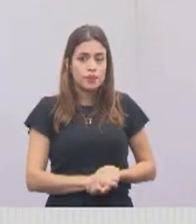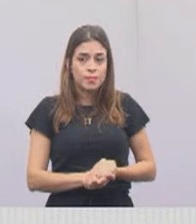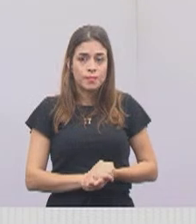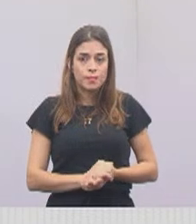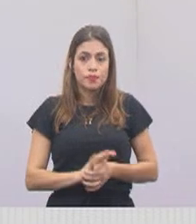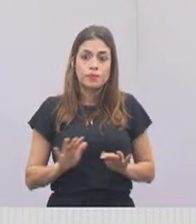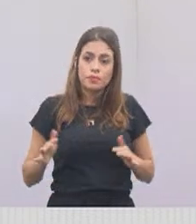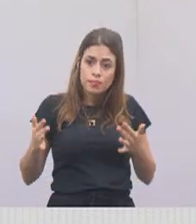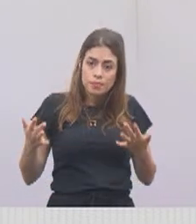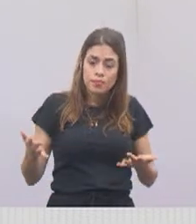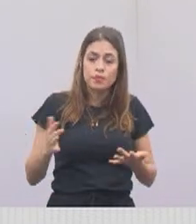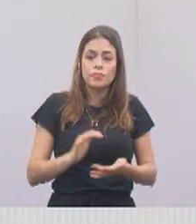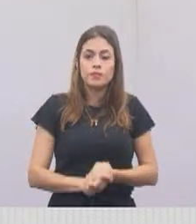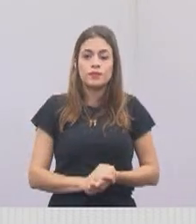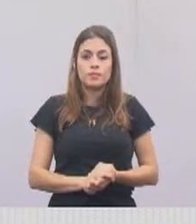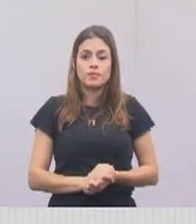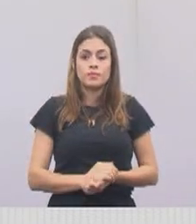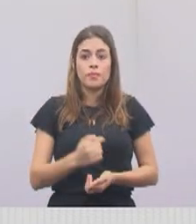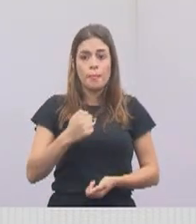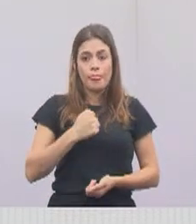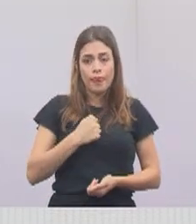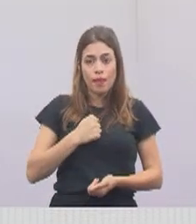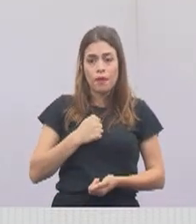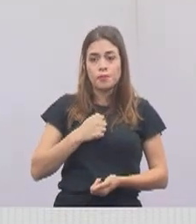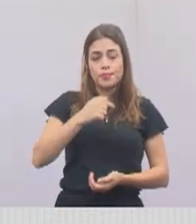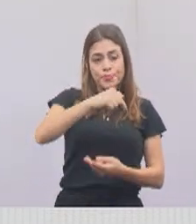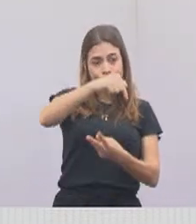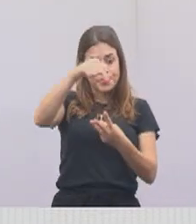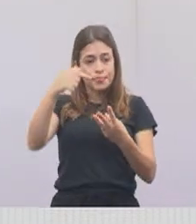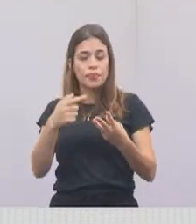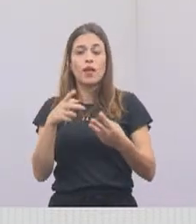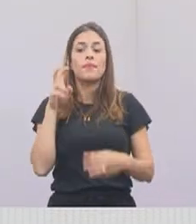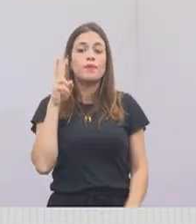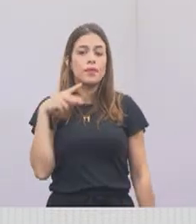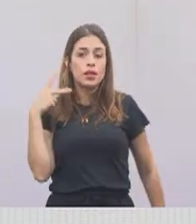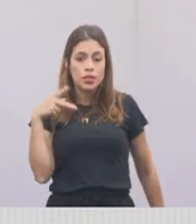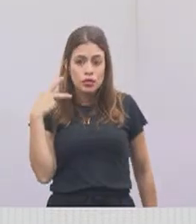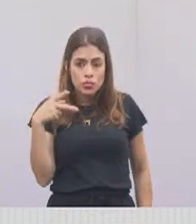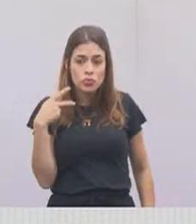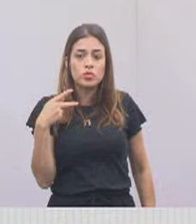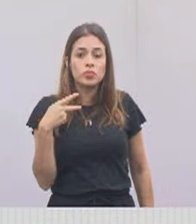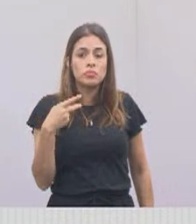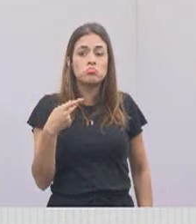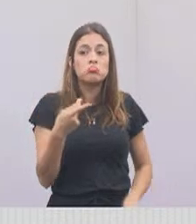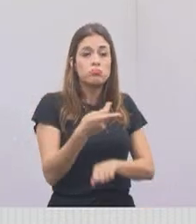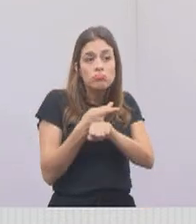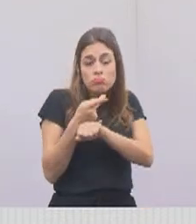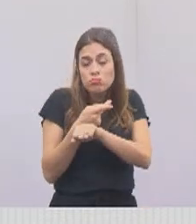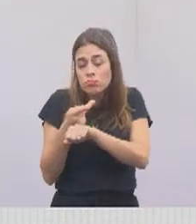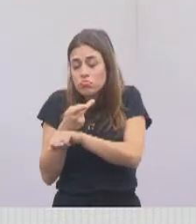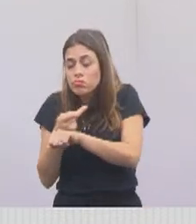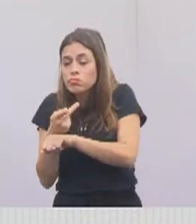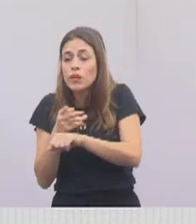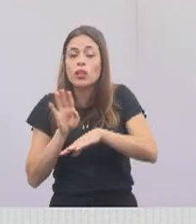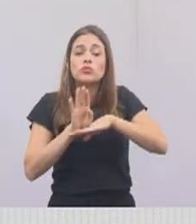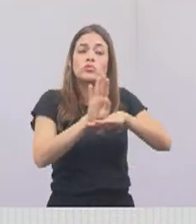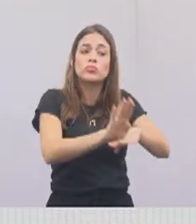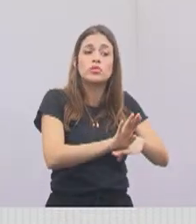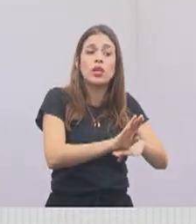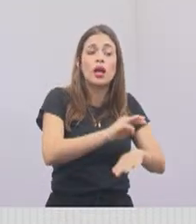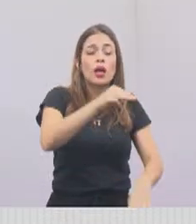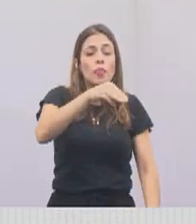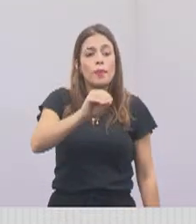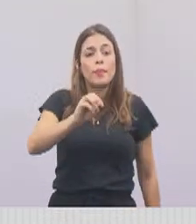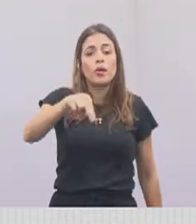É isso. Então nós, eu e mais alguns vereadores, estamos buscando alternativas para poder ajudar tanto Monte Sinai como